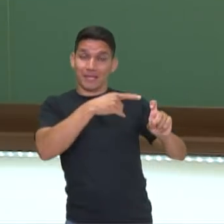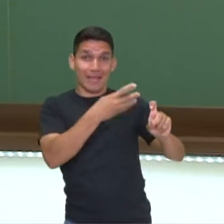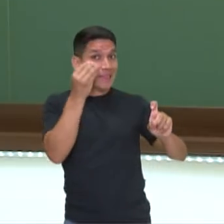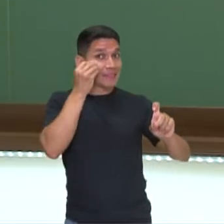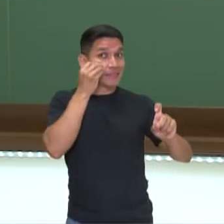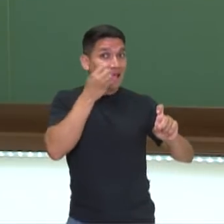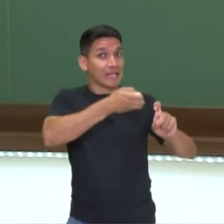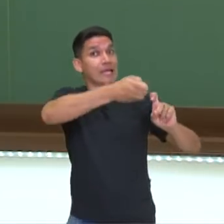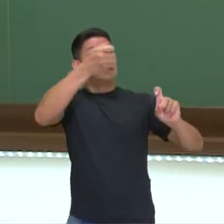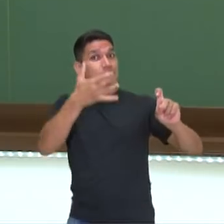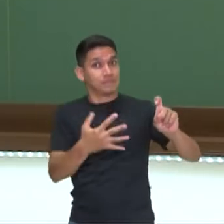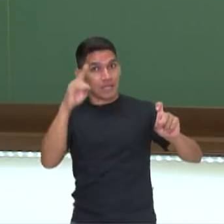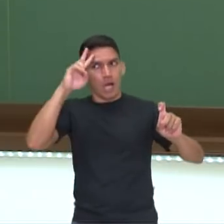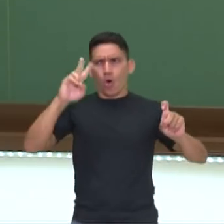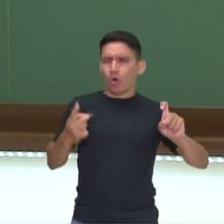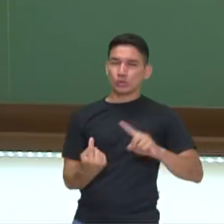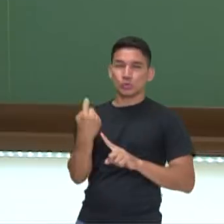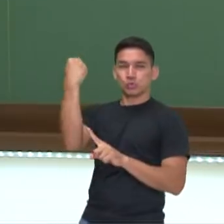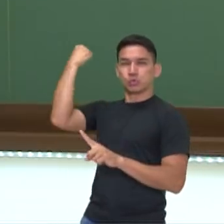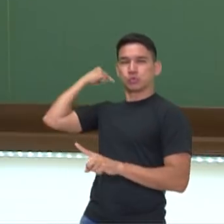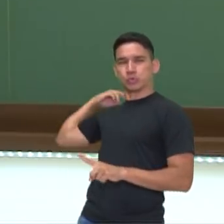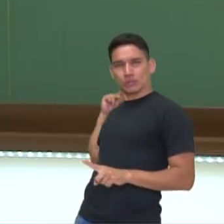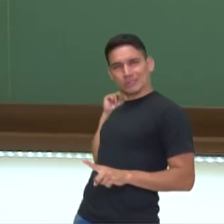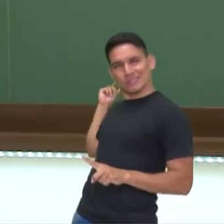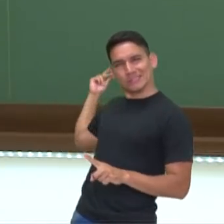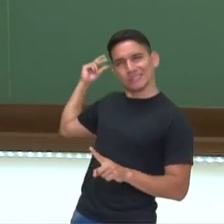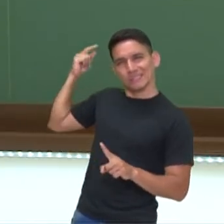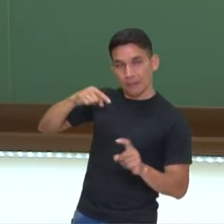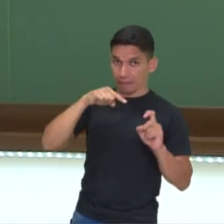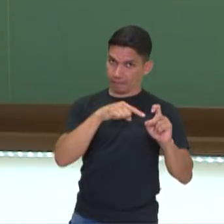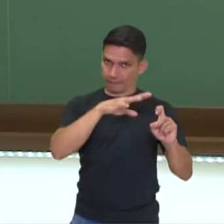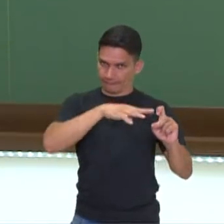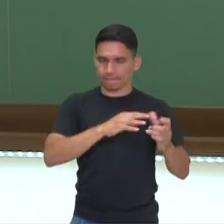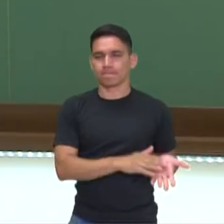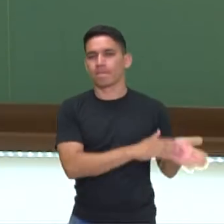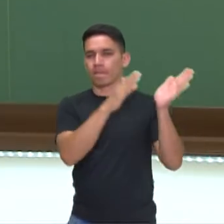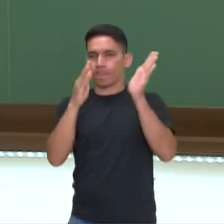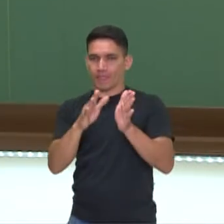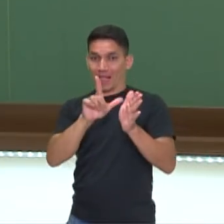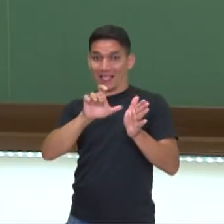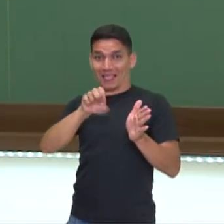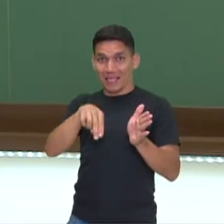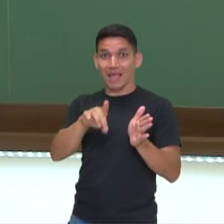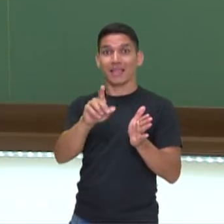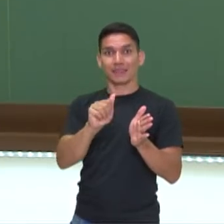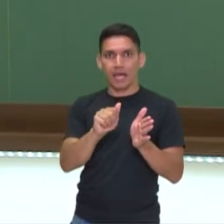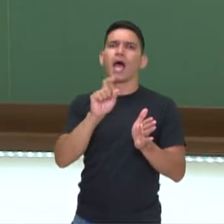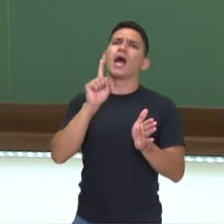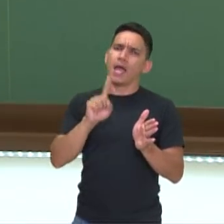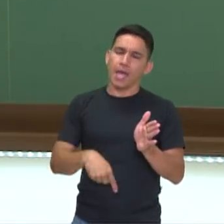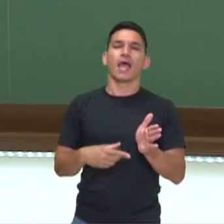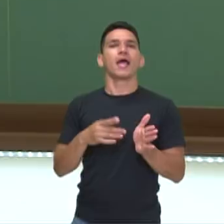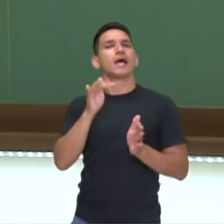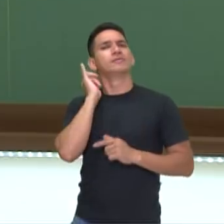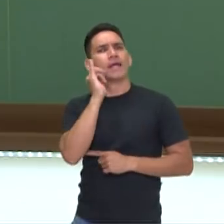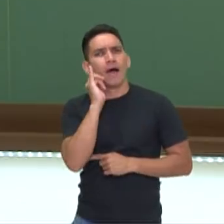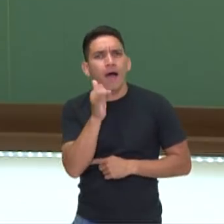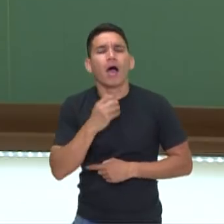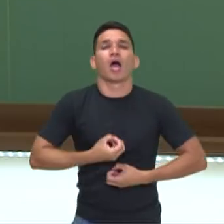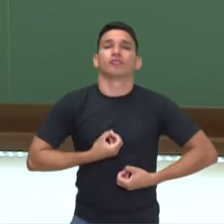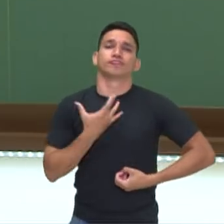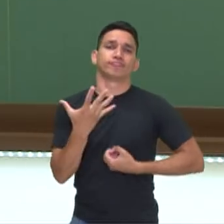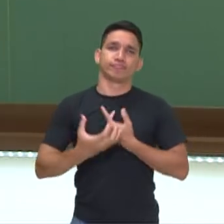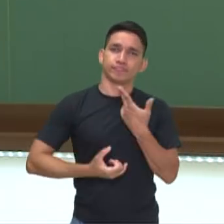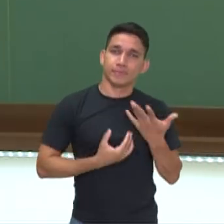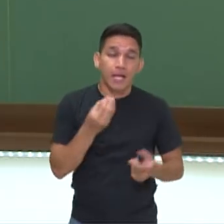do mundo, dos homens e das coisas, que aconteceu lá na origem. Lenda também é uma narração poética, uma história contada